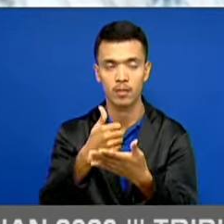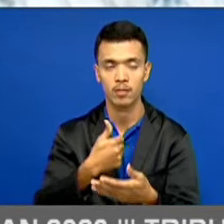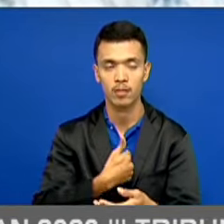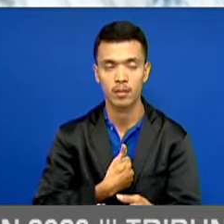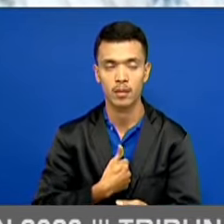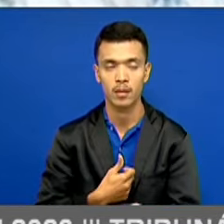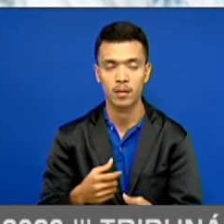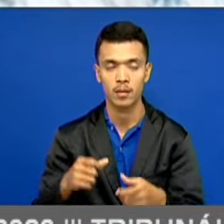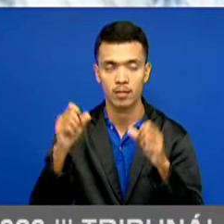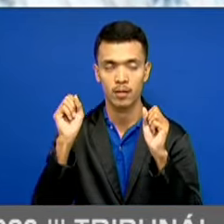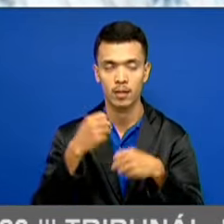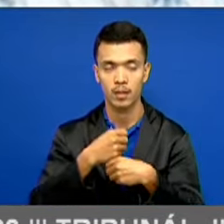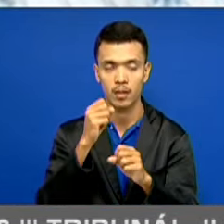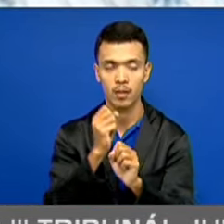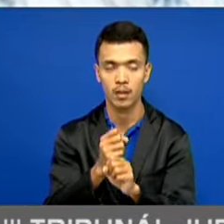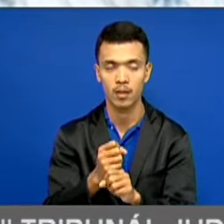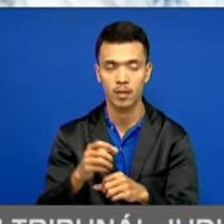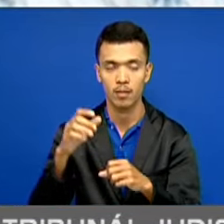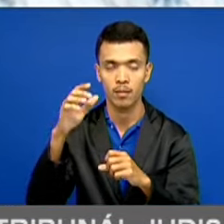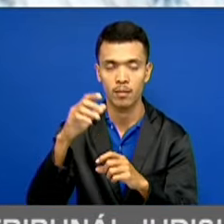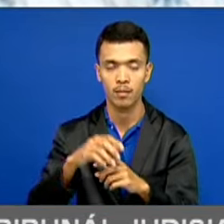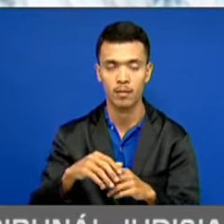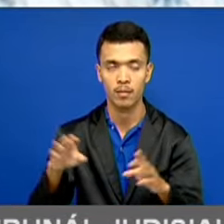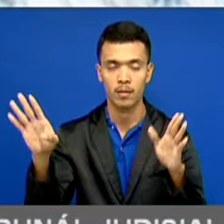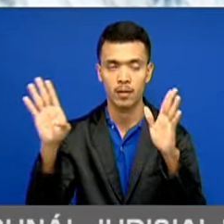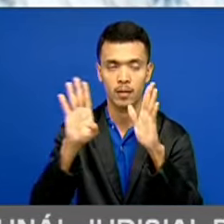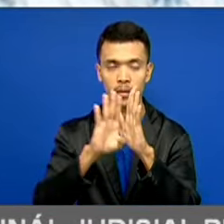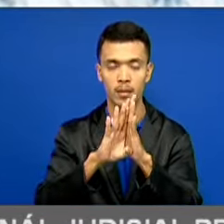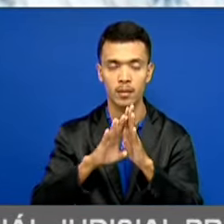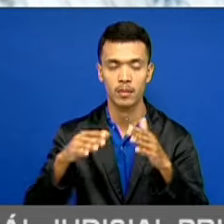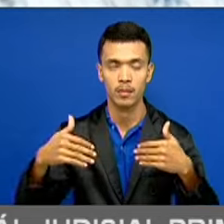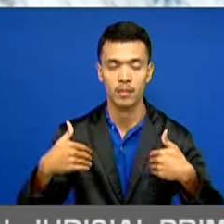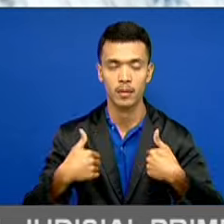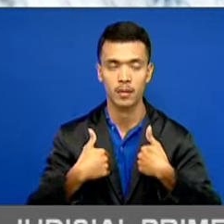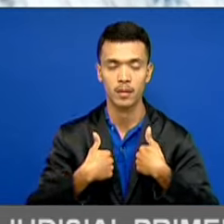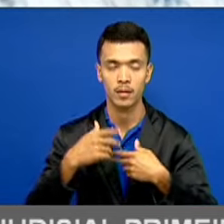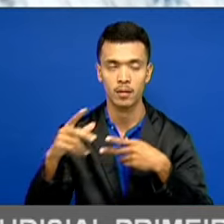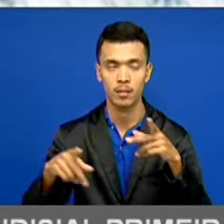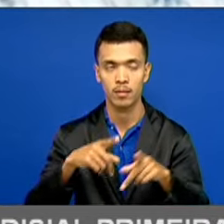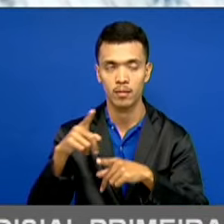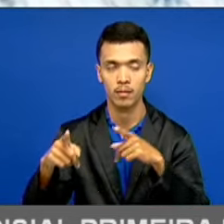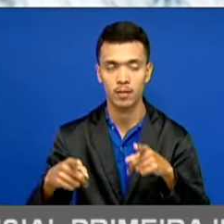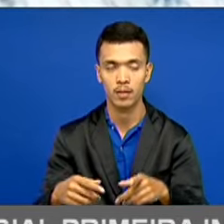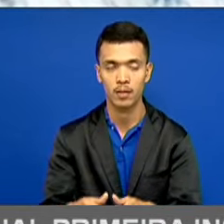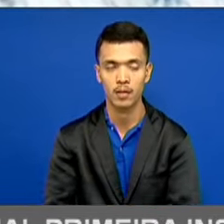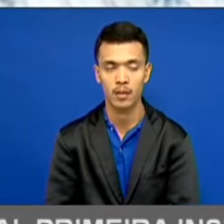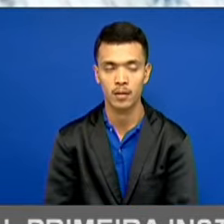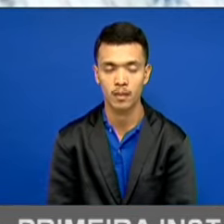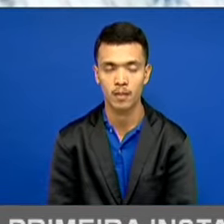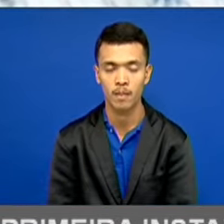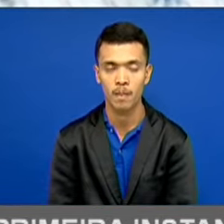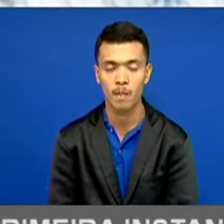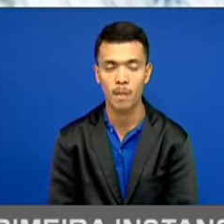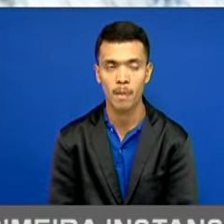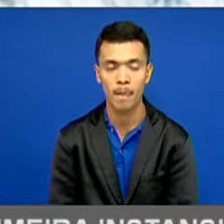Sira pode harar uma barreira na B ter ético feito Sira minha oportunidade desafia